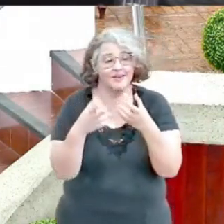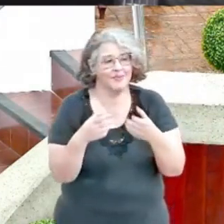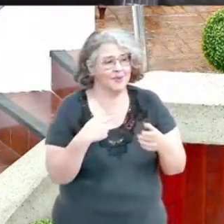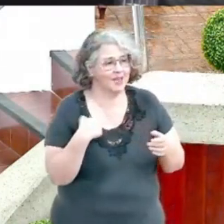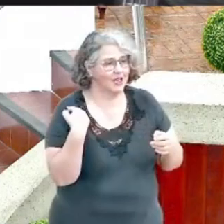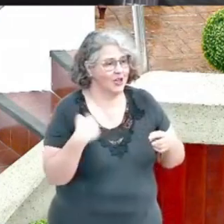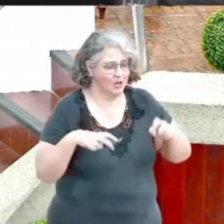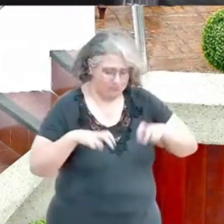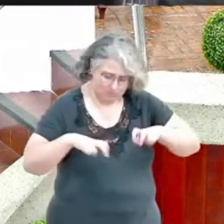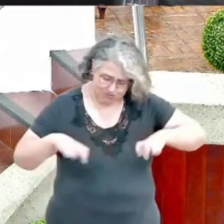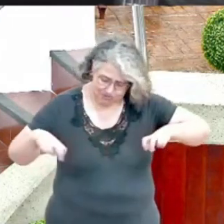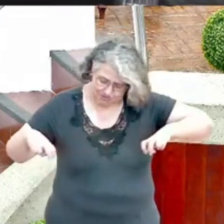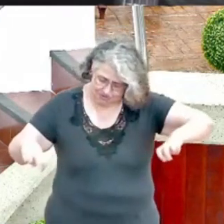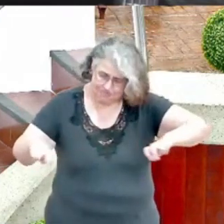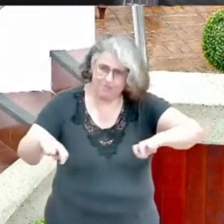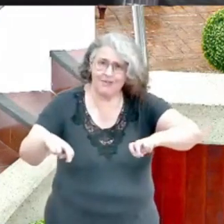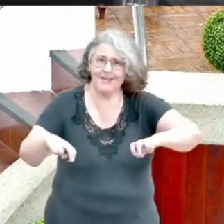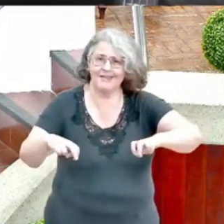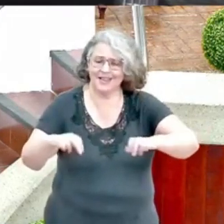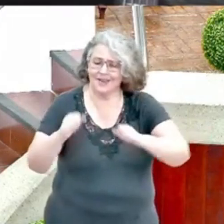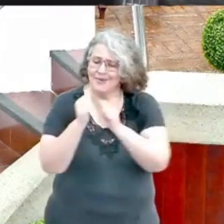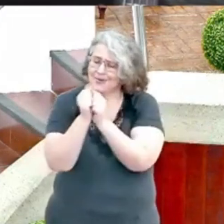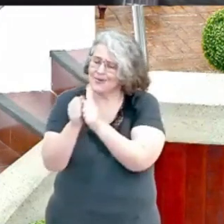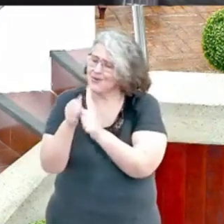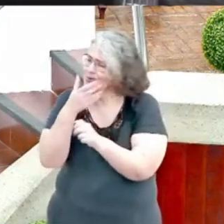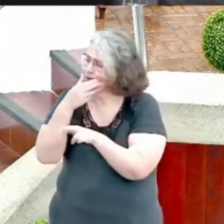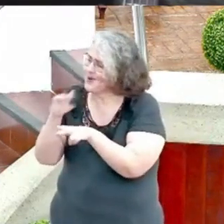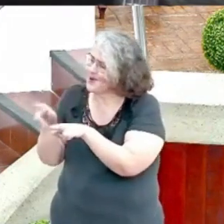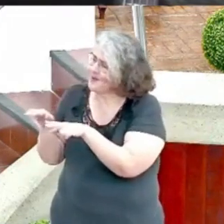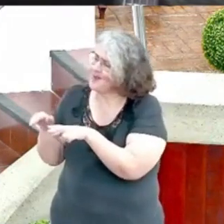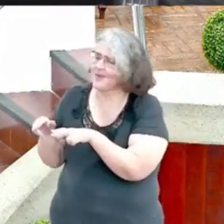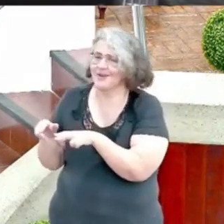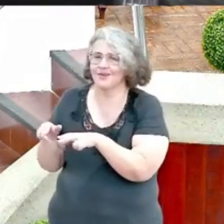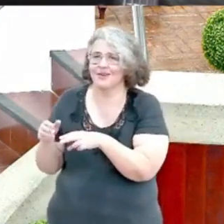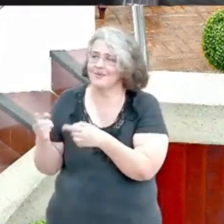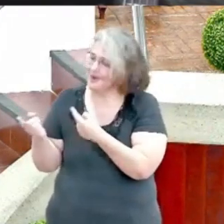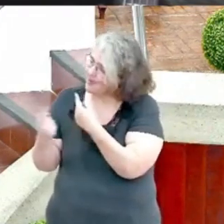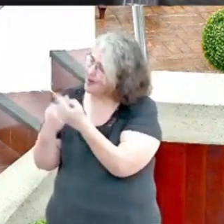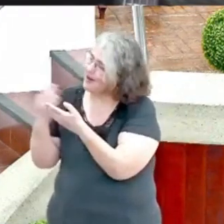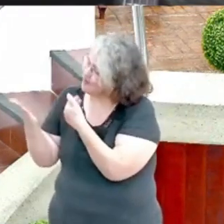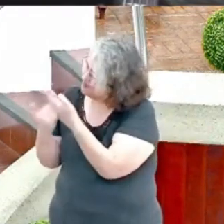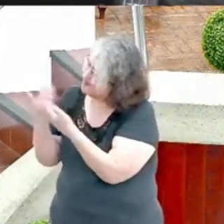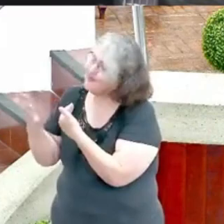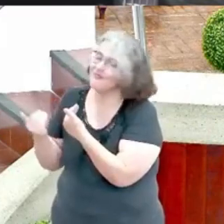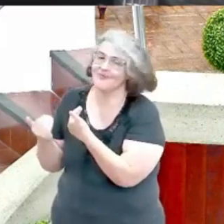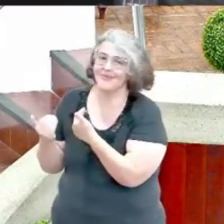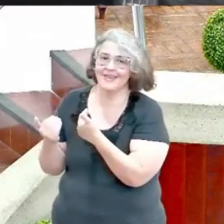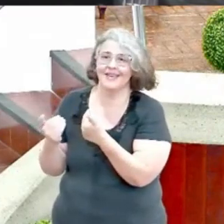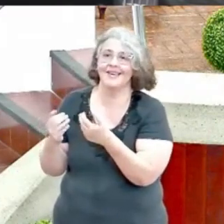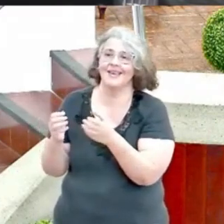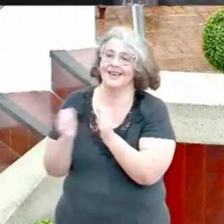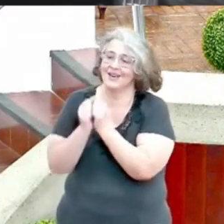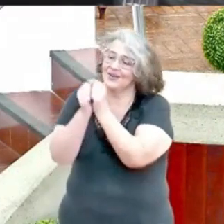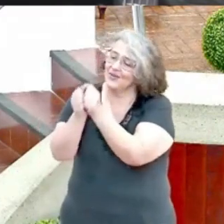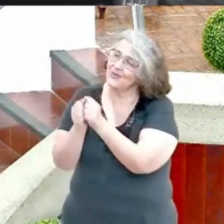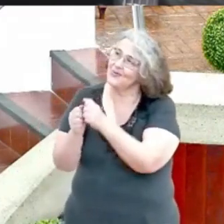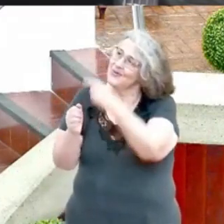assentamos com o irmão amado em Cristo Jesus, para crescermos juntos em santidade ao